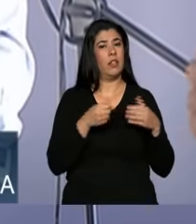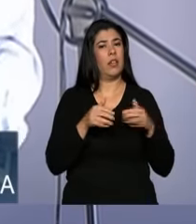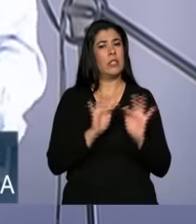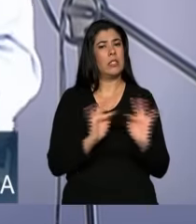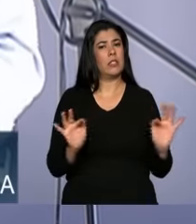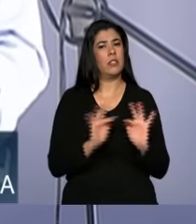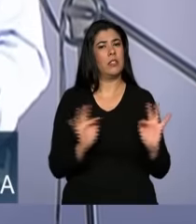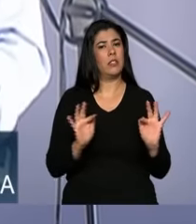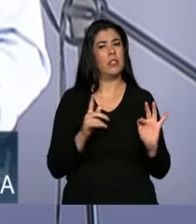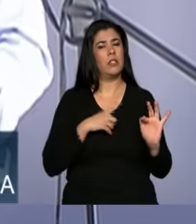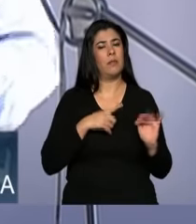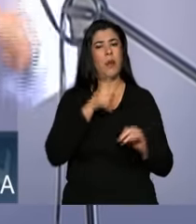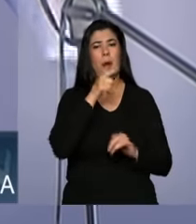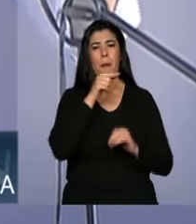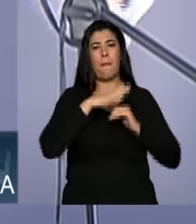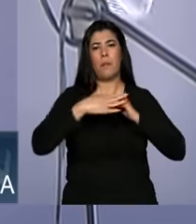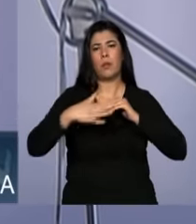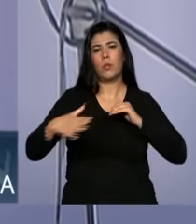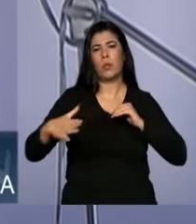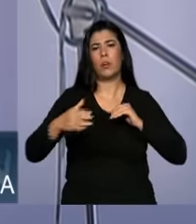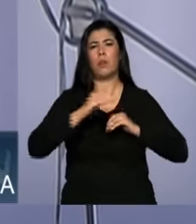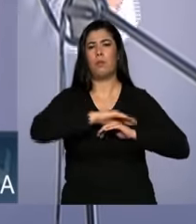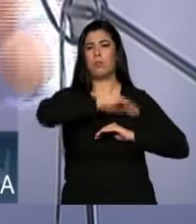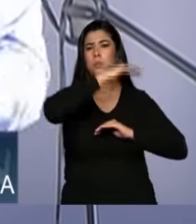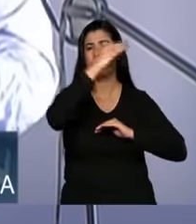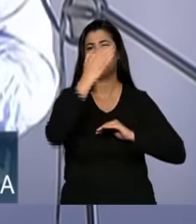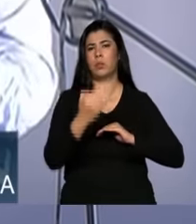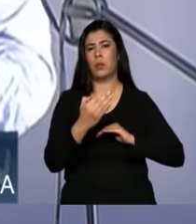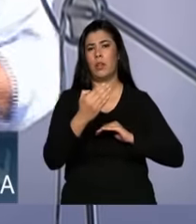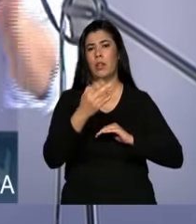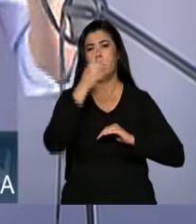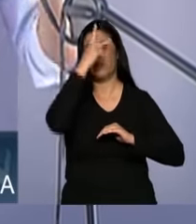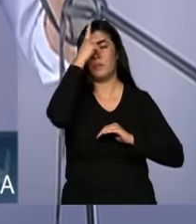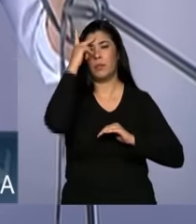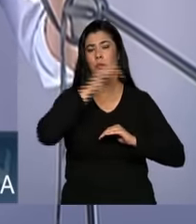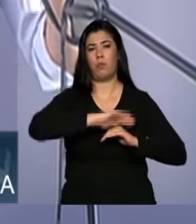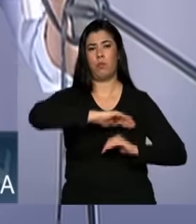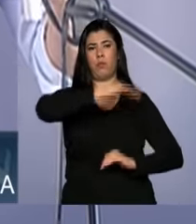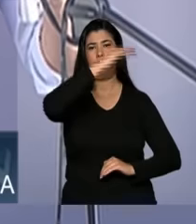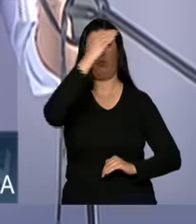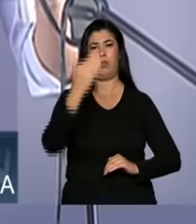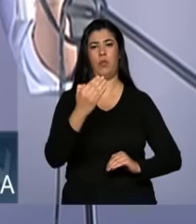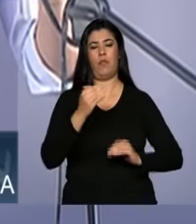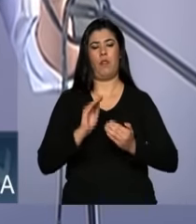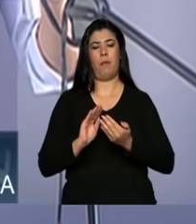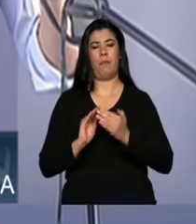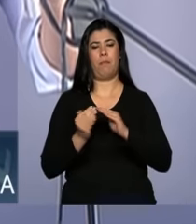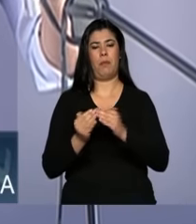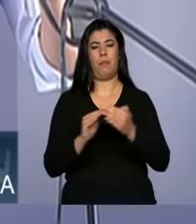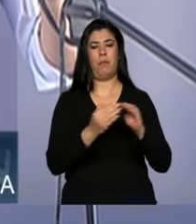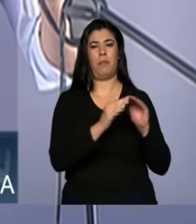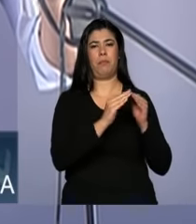de Salvador, onde as pessoas foram ocupando porque não tinha lugar onde morar.